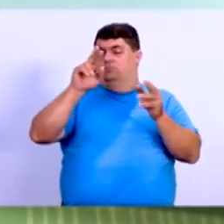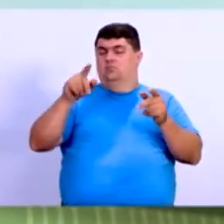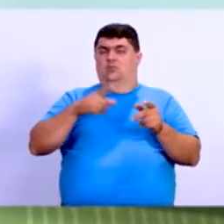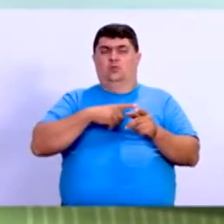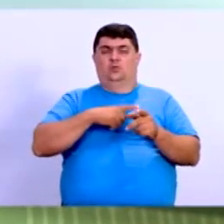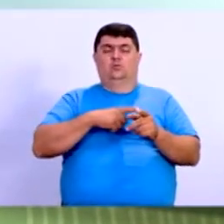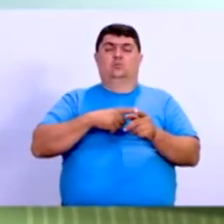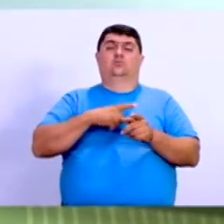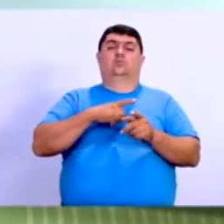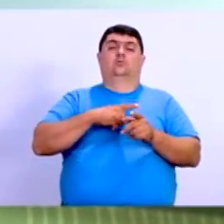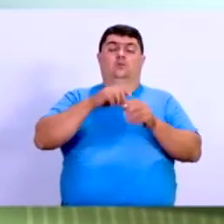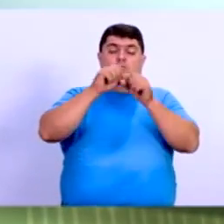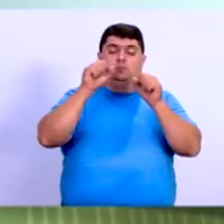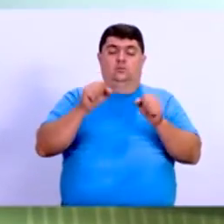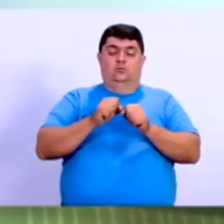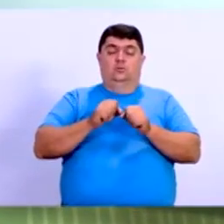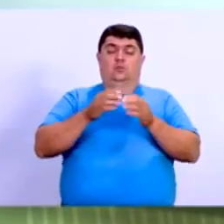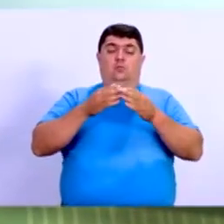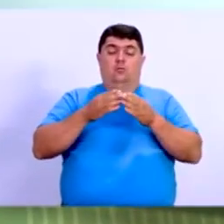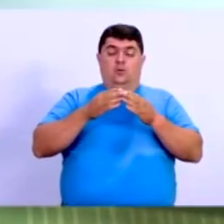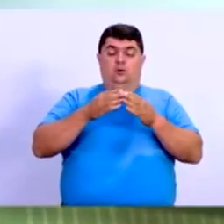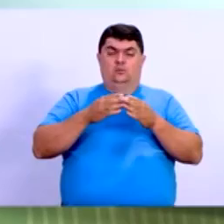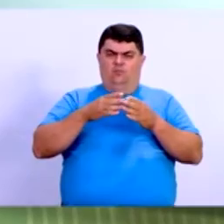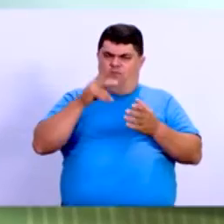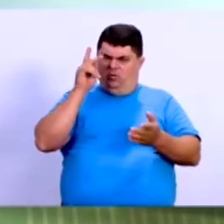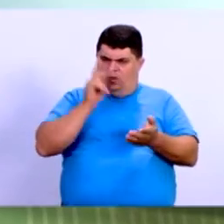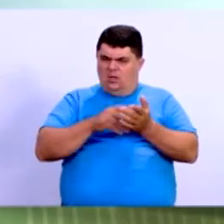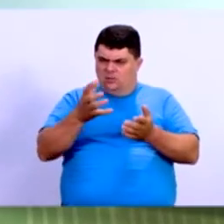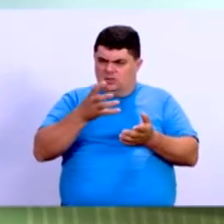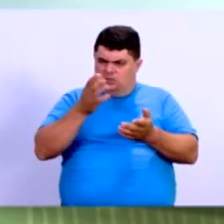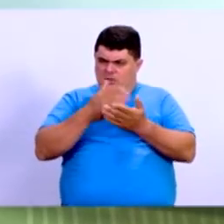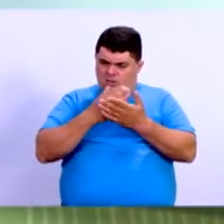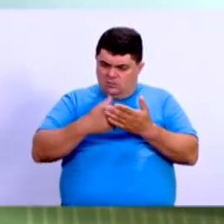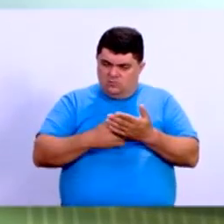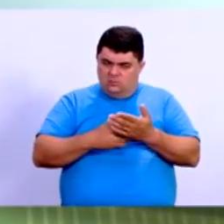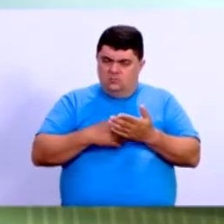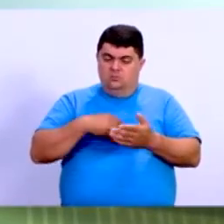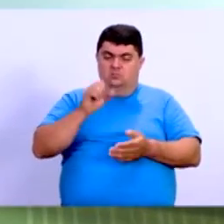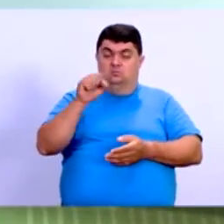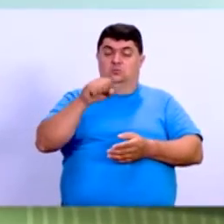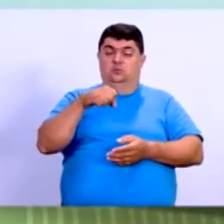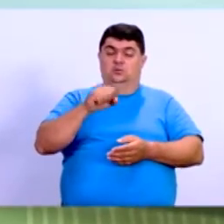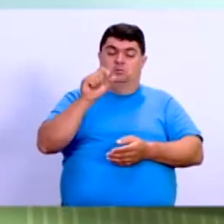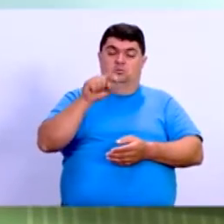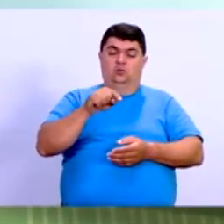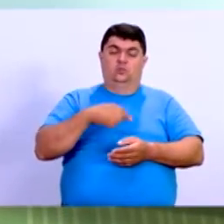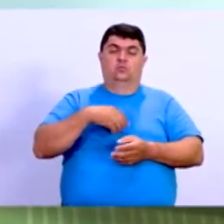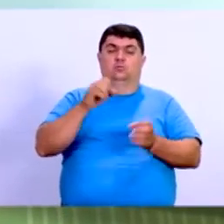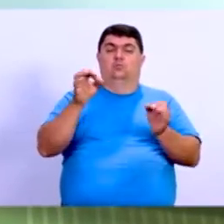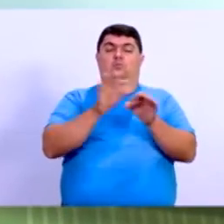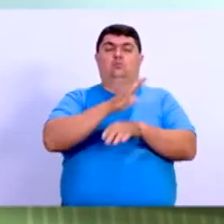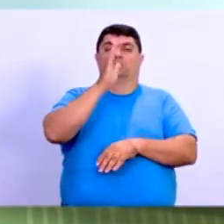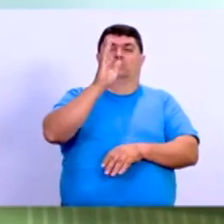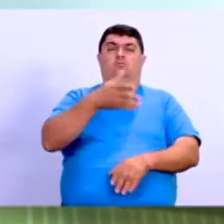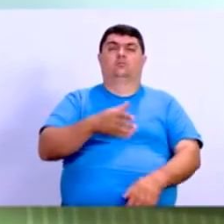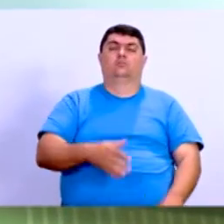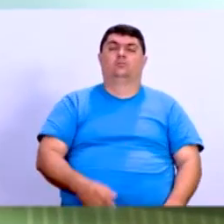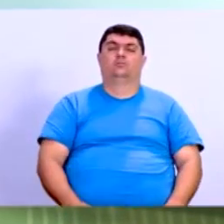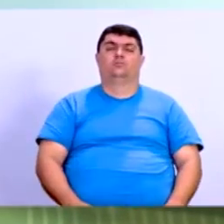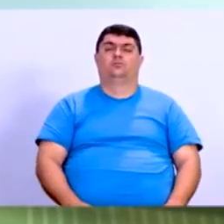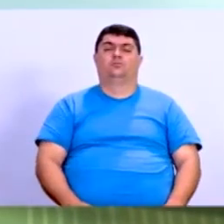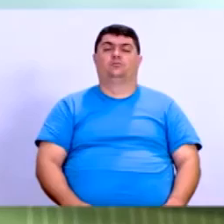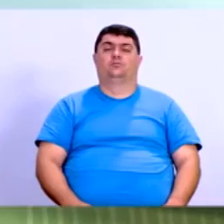disponibilidade, o sistema solicita a confirmação de que ele realmente quer pegar o livro, ele confirma e é feito o empréstimo.